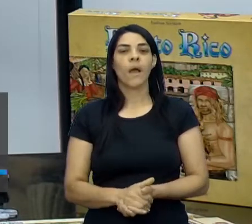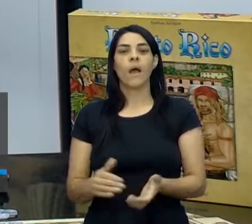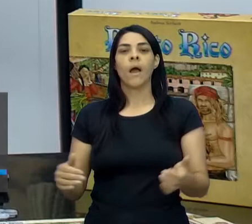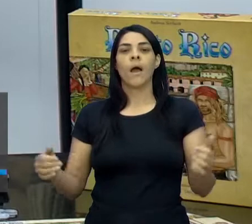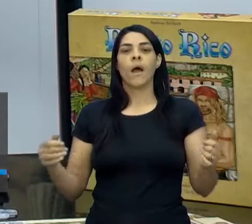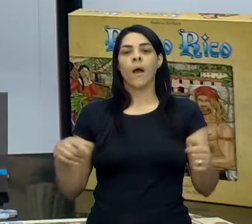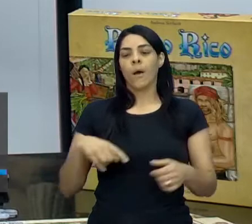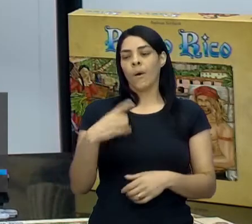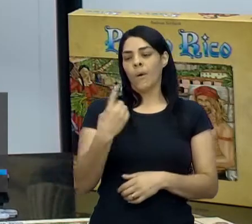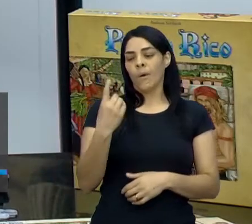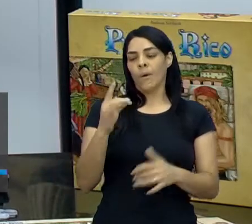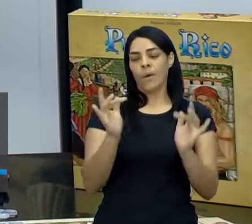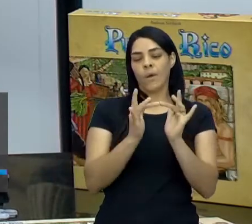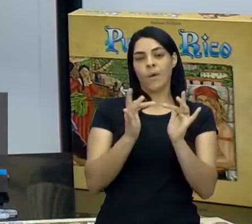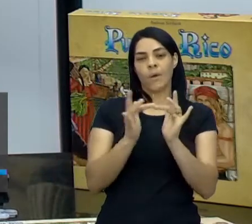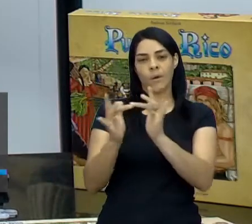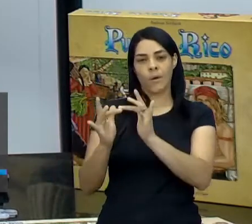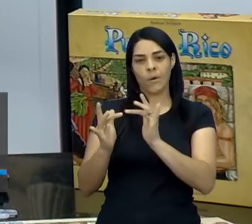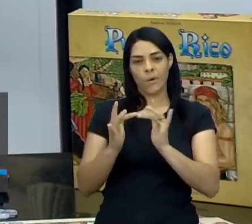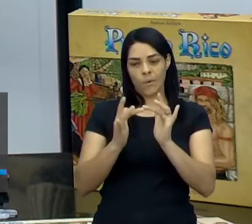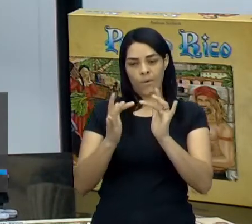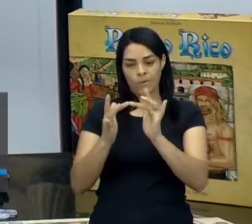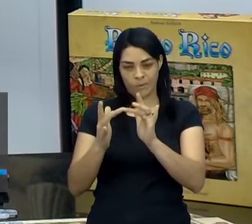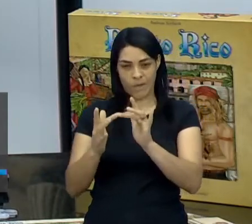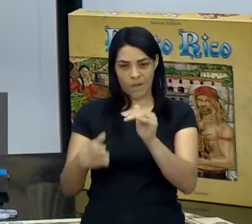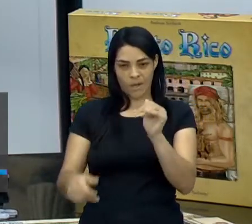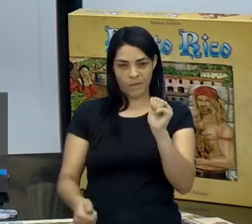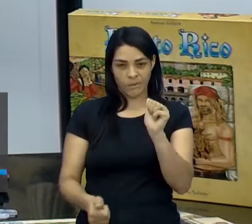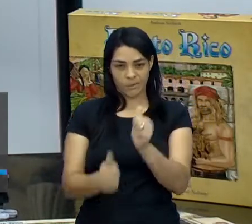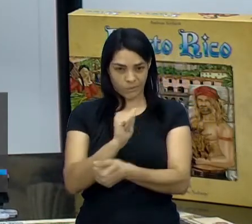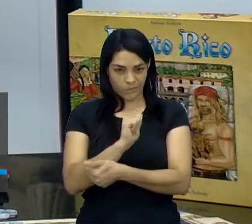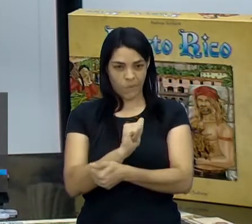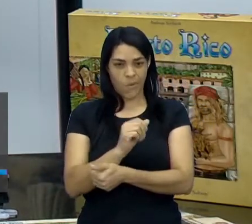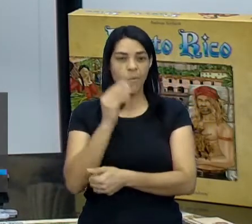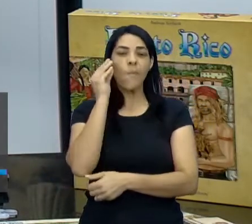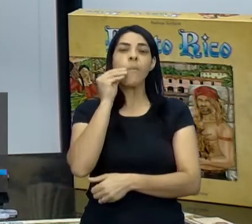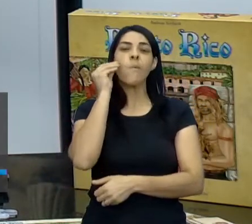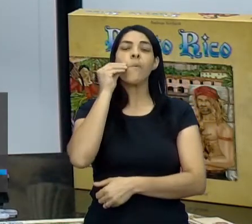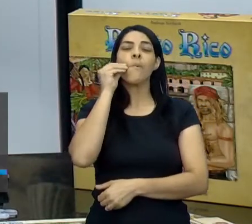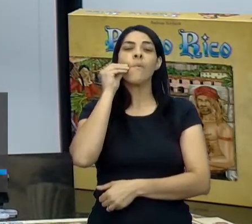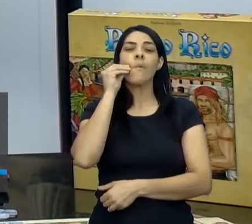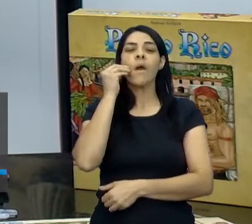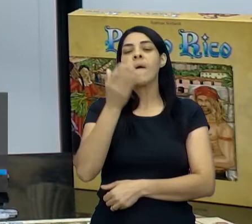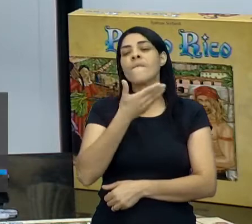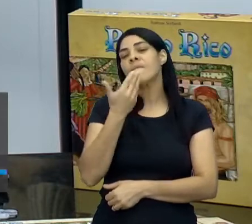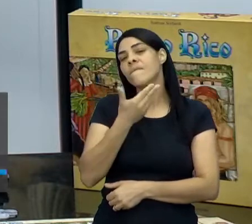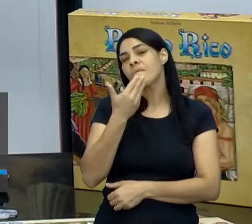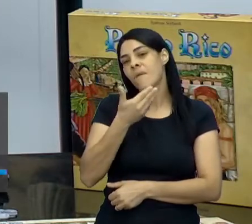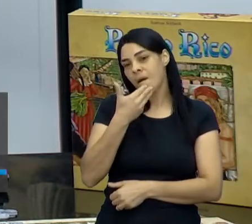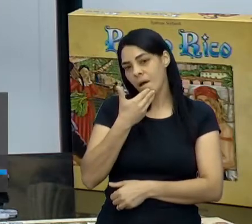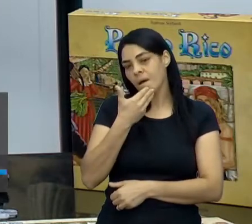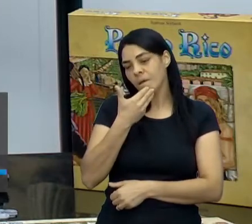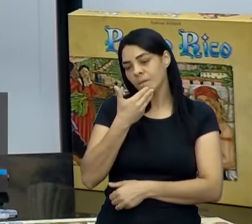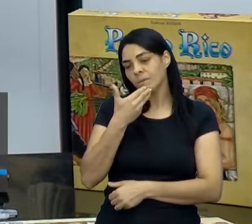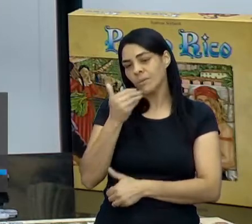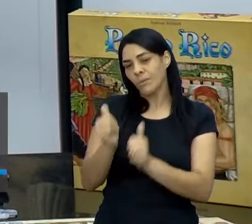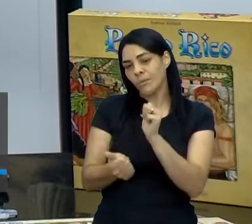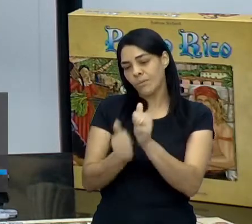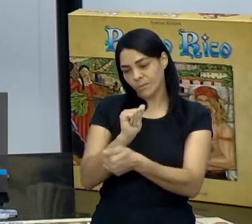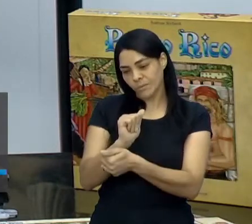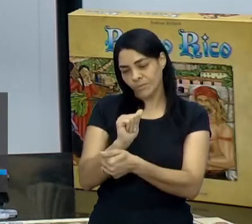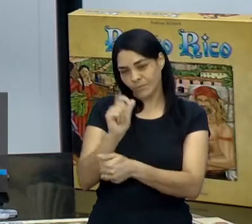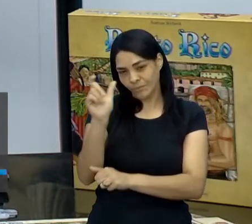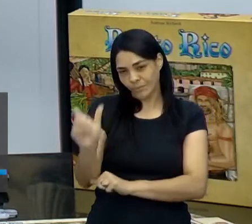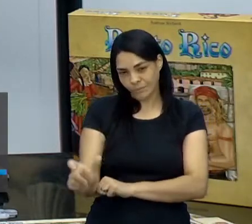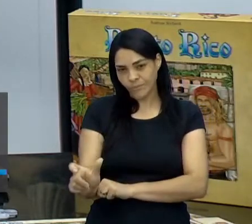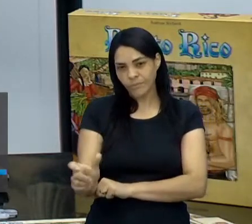sem você colocar todos os elementos para ficar uma experiência mais fácil para os jogadores. Por quê? Porque tem jogos que são extremamente complexos. Se você pega uma